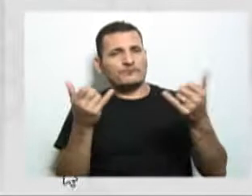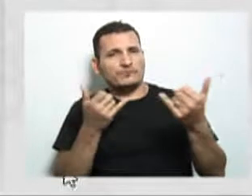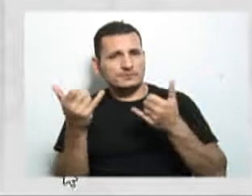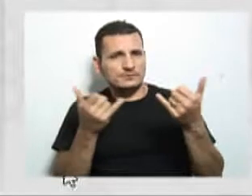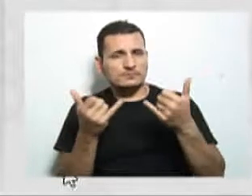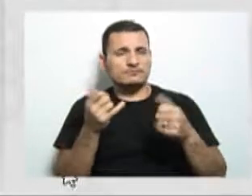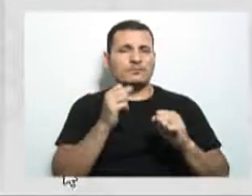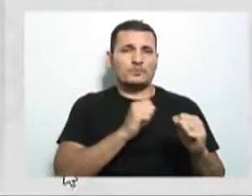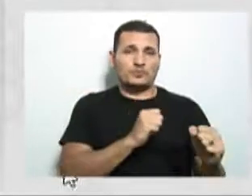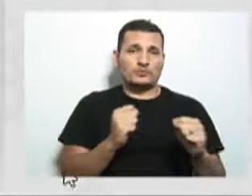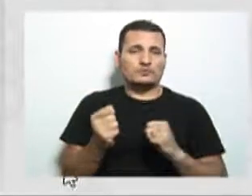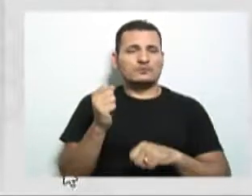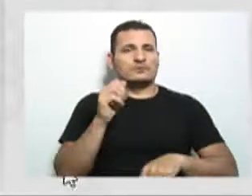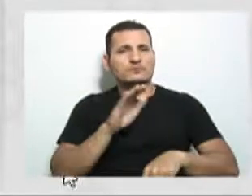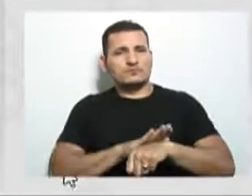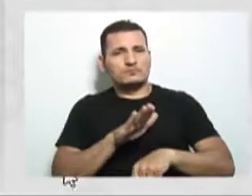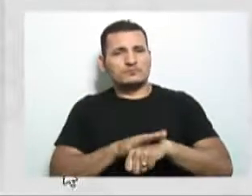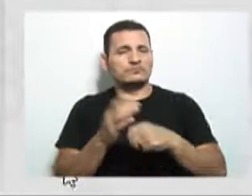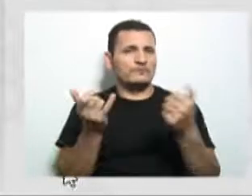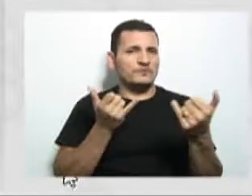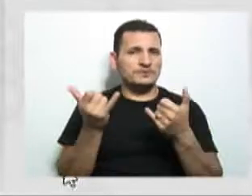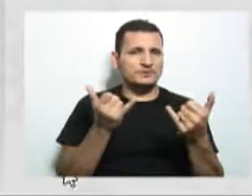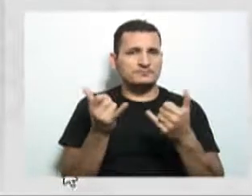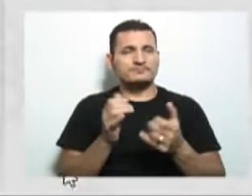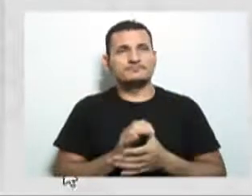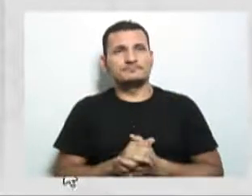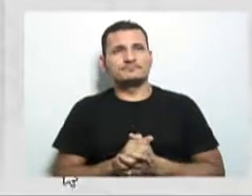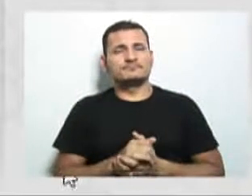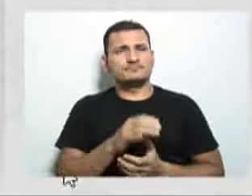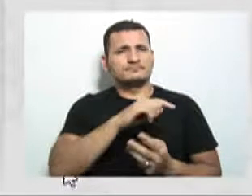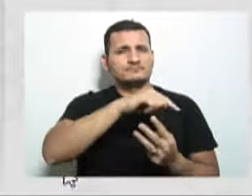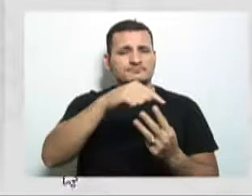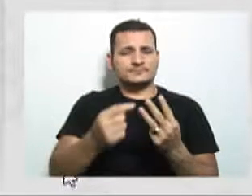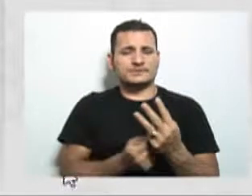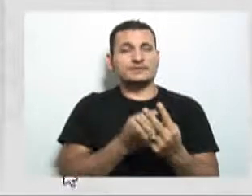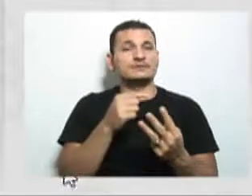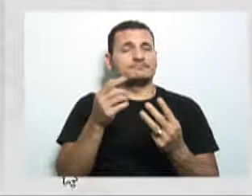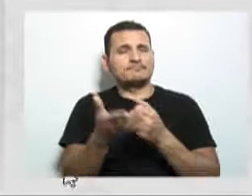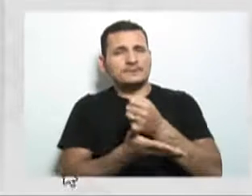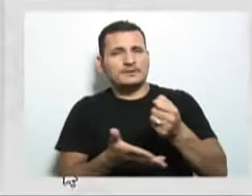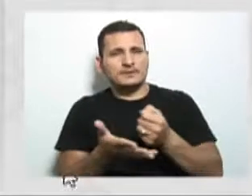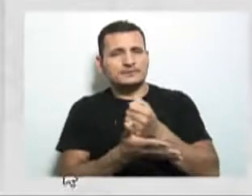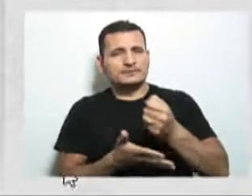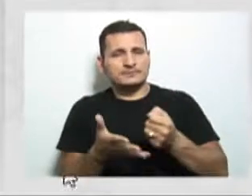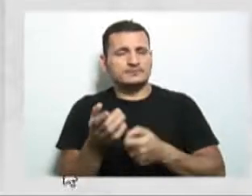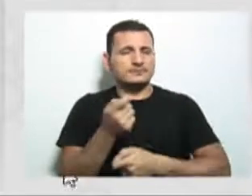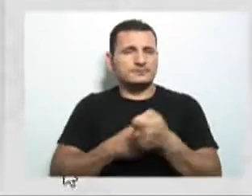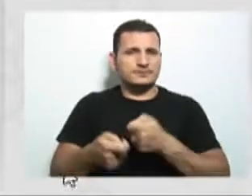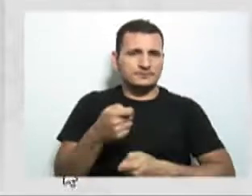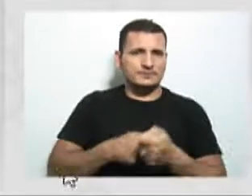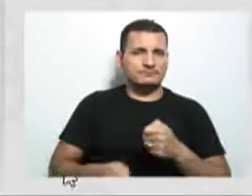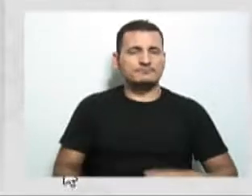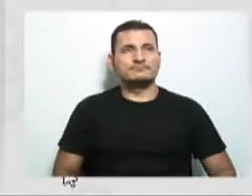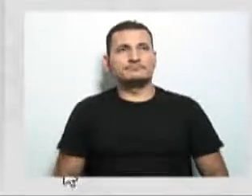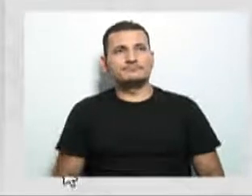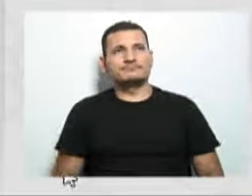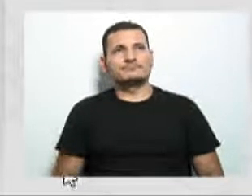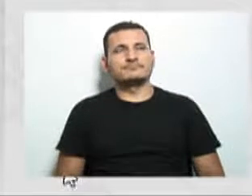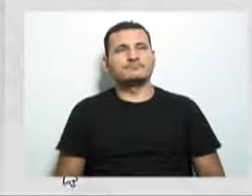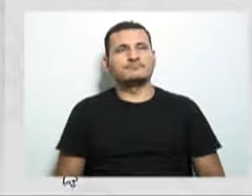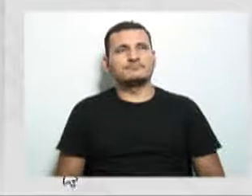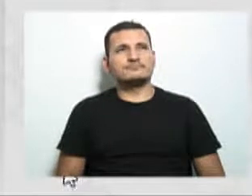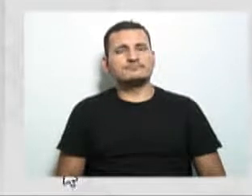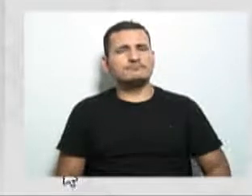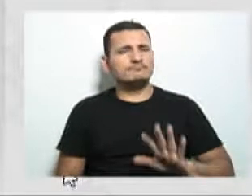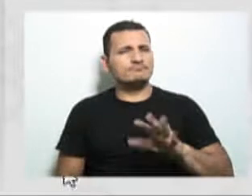O poder, o tempo e a informação. Trabalhar com as 3 variáveis básicas da negociação. Olha aí.